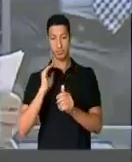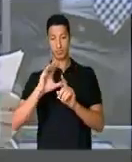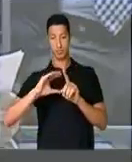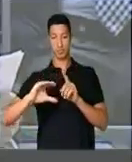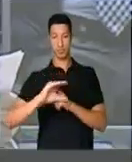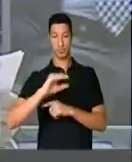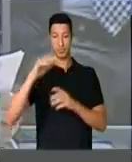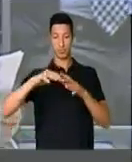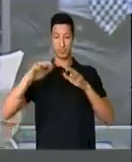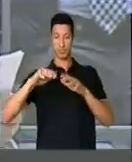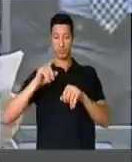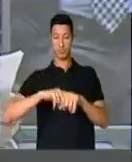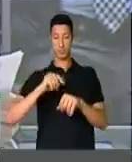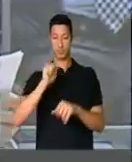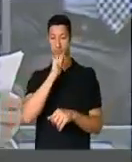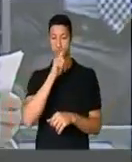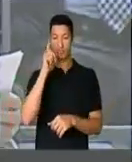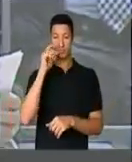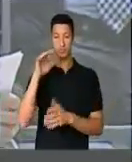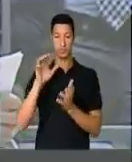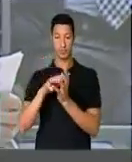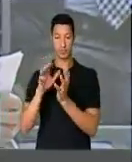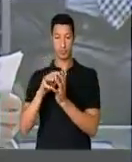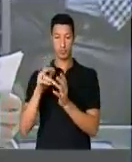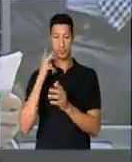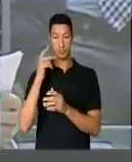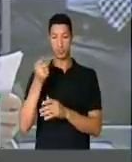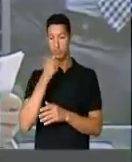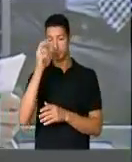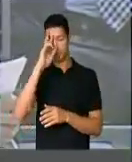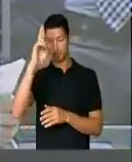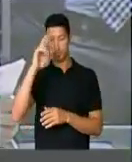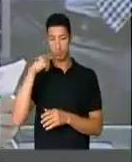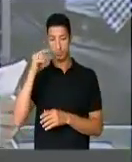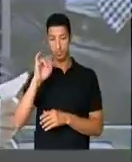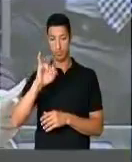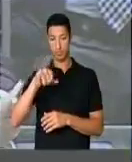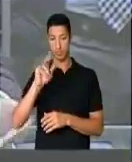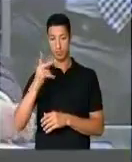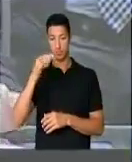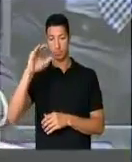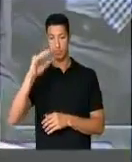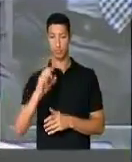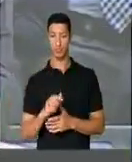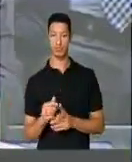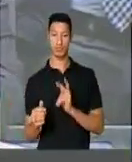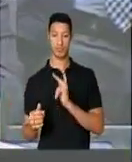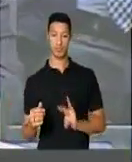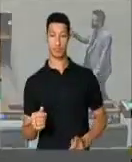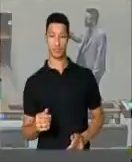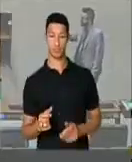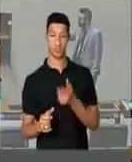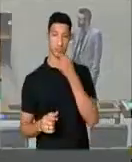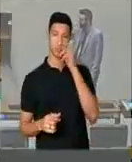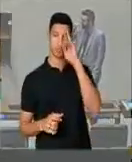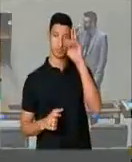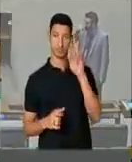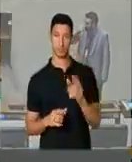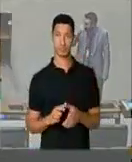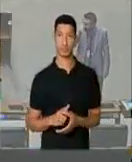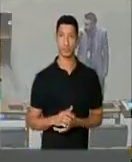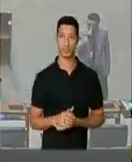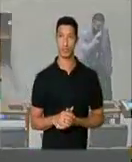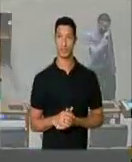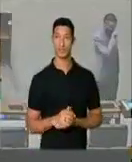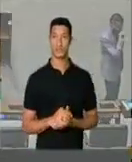comunidades afetadas pelas chuvas e temporais em Alagoas e Pernambuco. Com a palavra o autor do requerimento, deputado JHC. Senhor presidente, senhoras